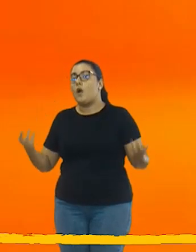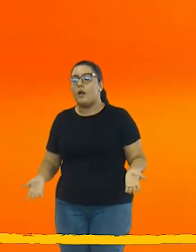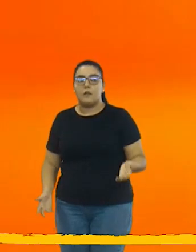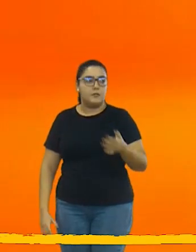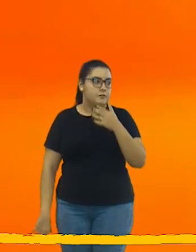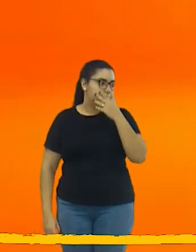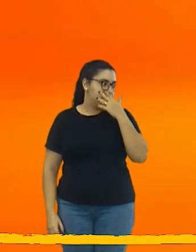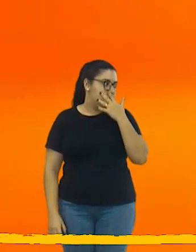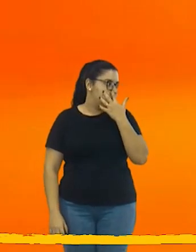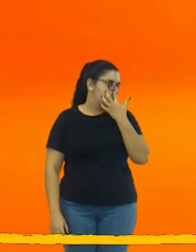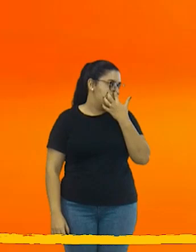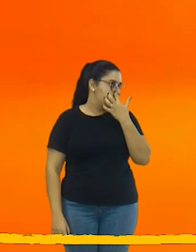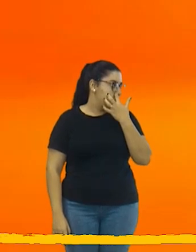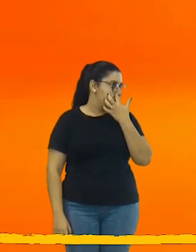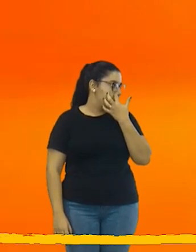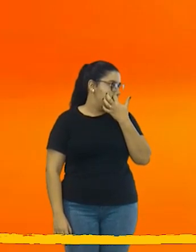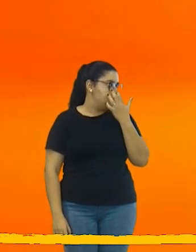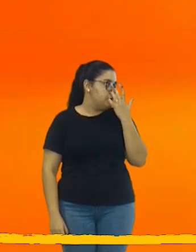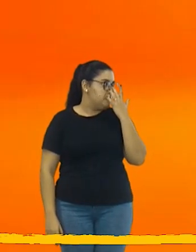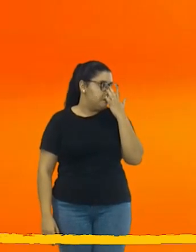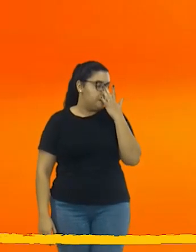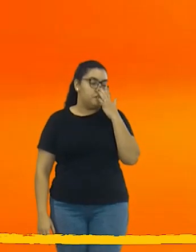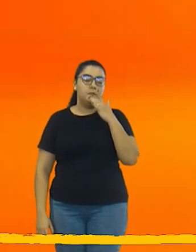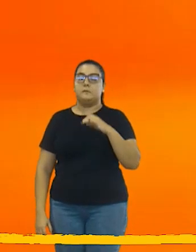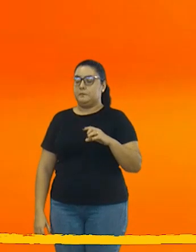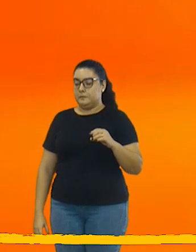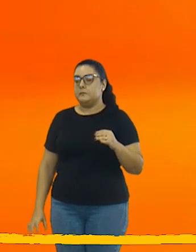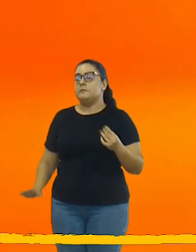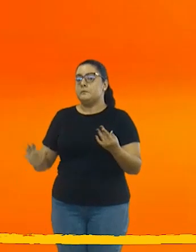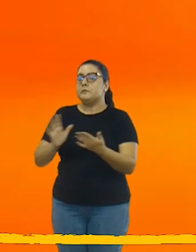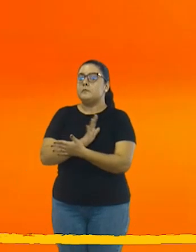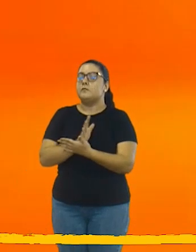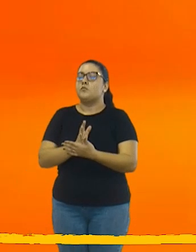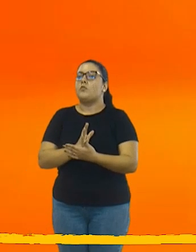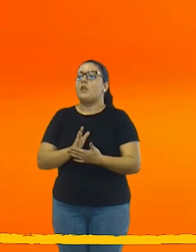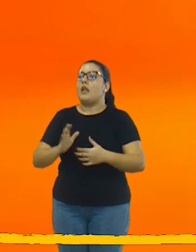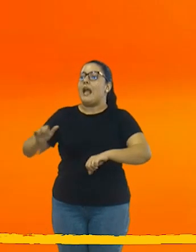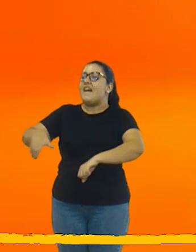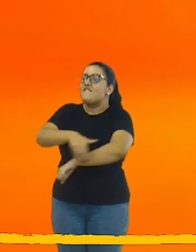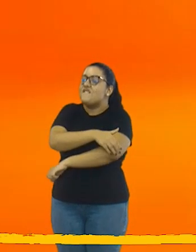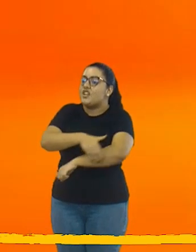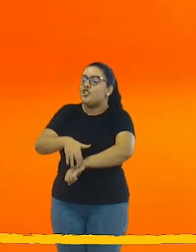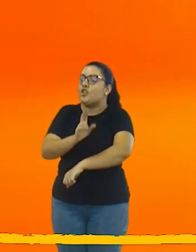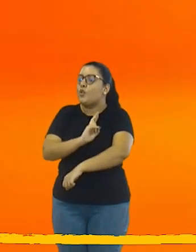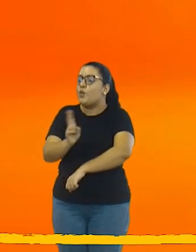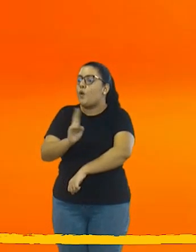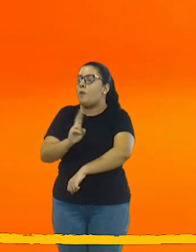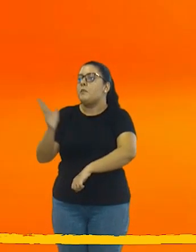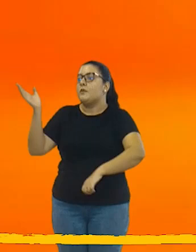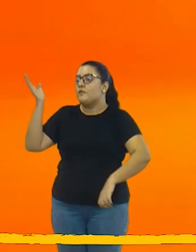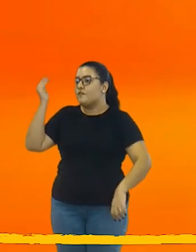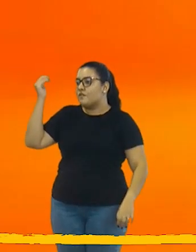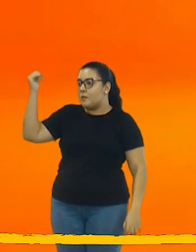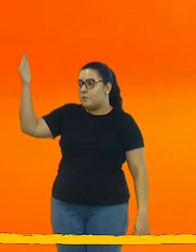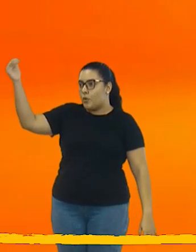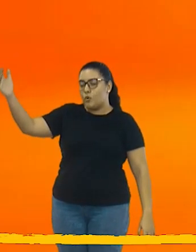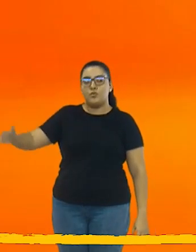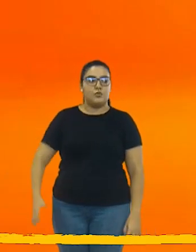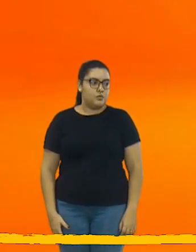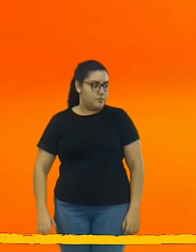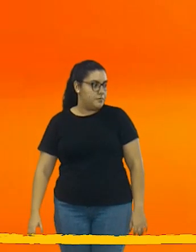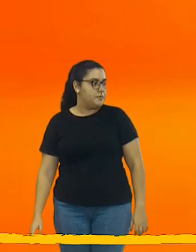nomes aqui do Ceará. E muitos deles são nomes de avenidas e ruas pelas quais hoje nós